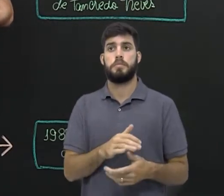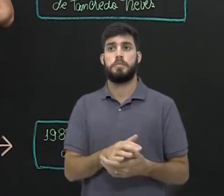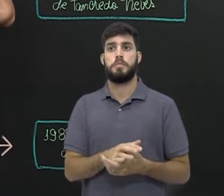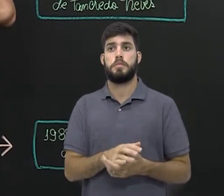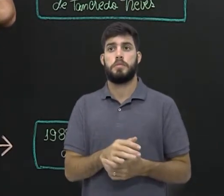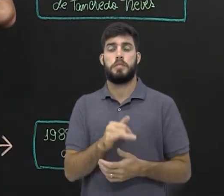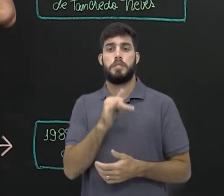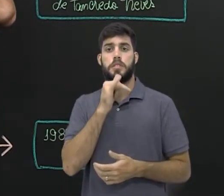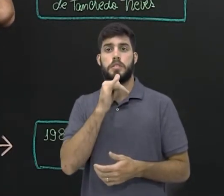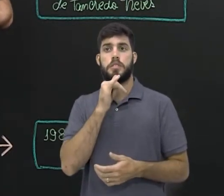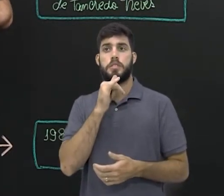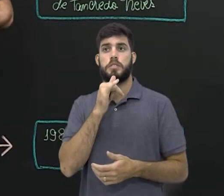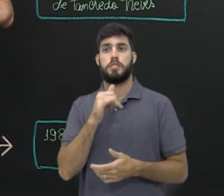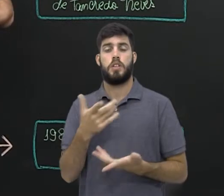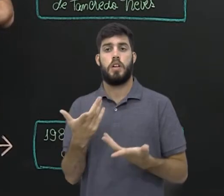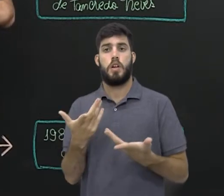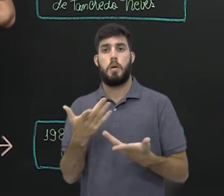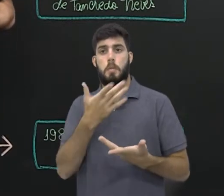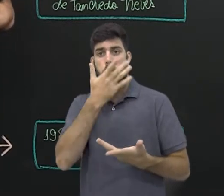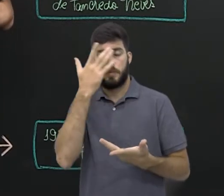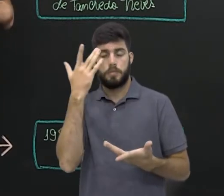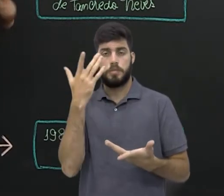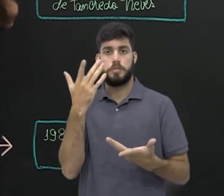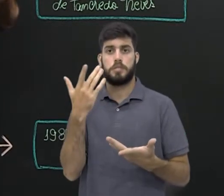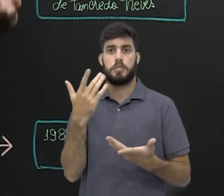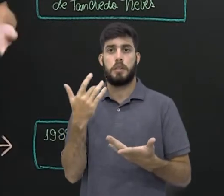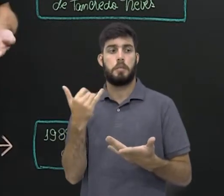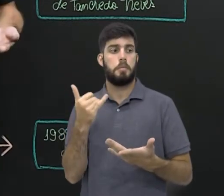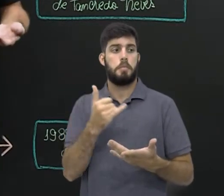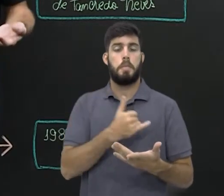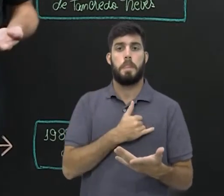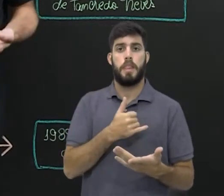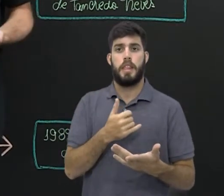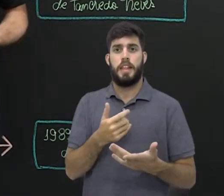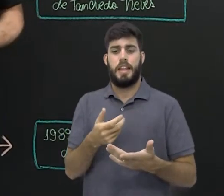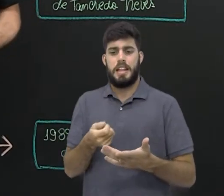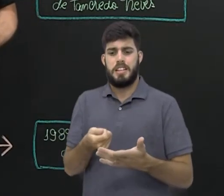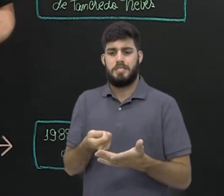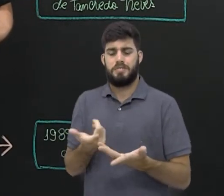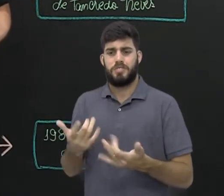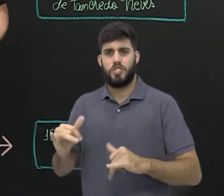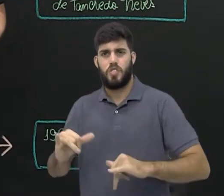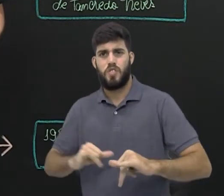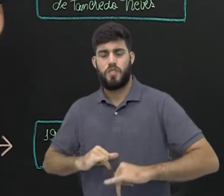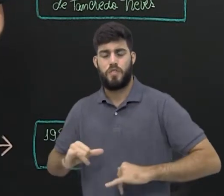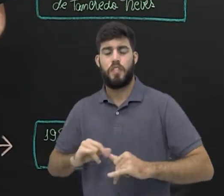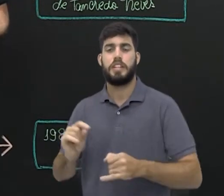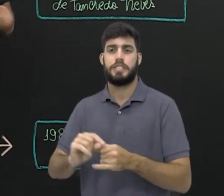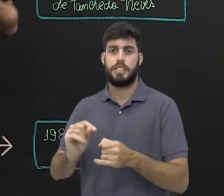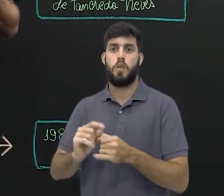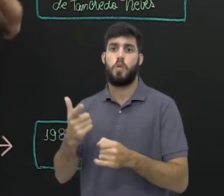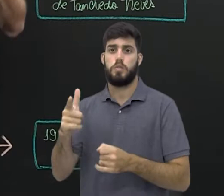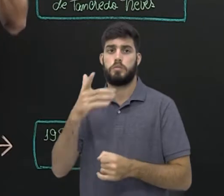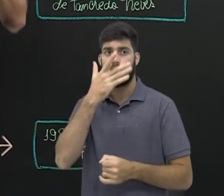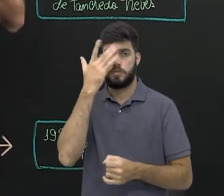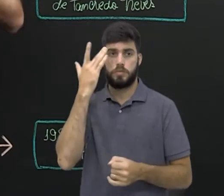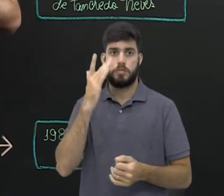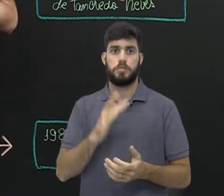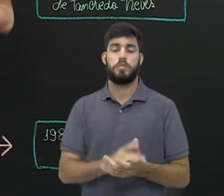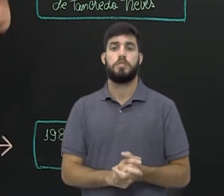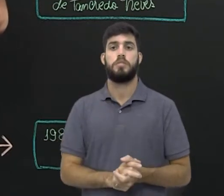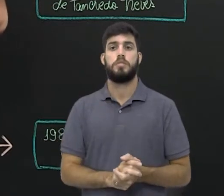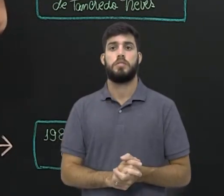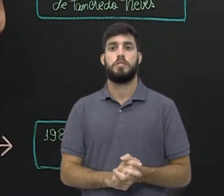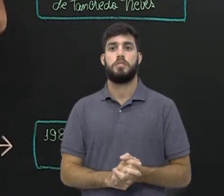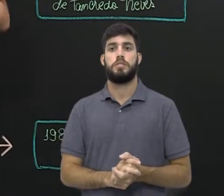pelos agentes da repressão do governo, ou seja, as torturas e boa parte dos assassinatos. Então a redemocratização